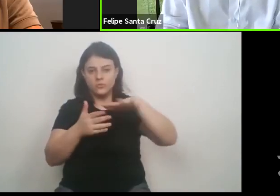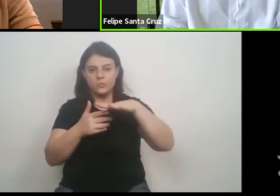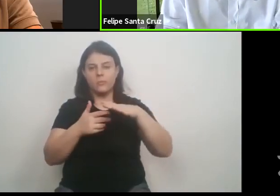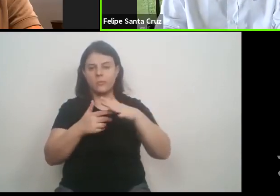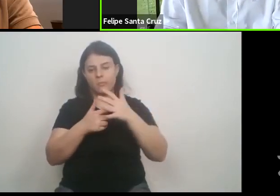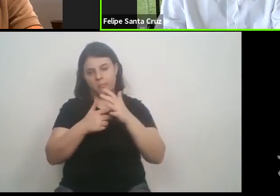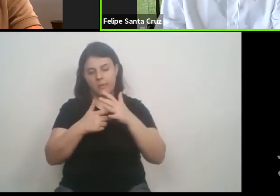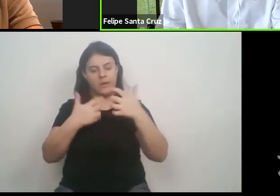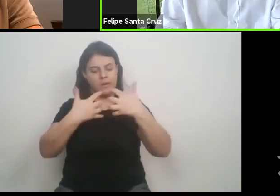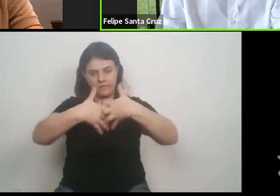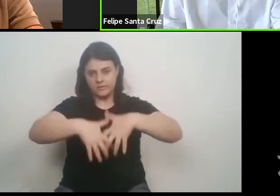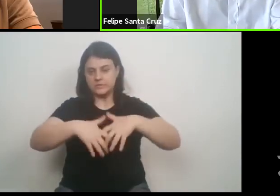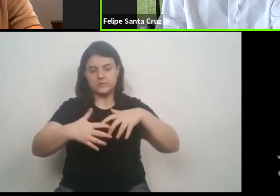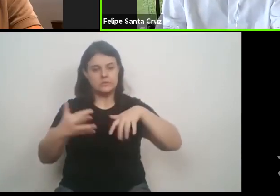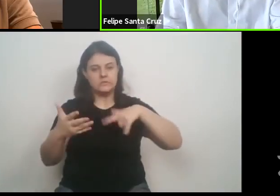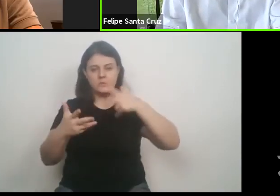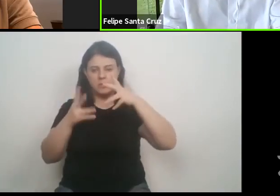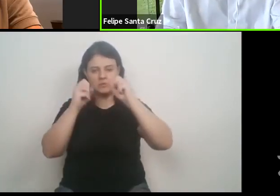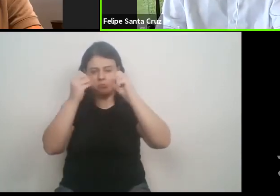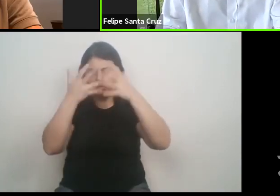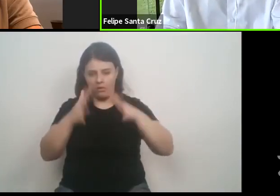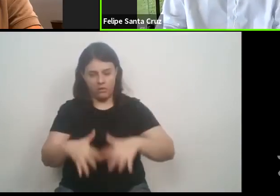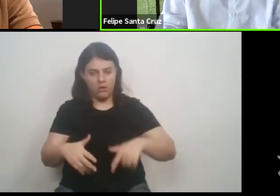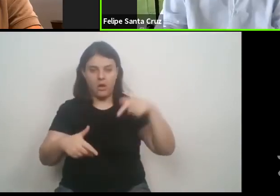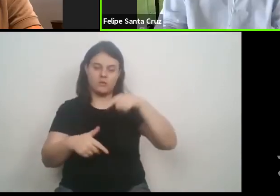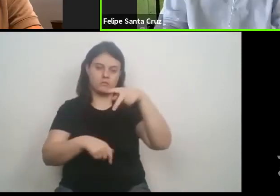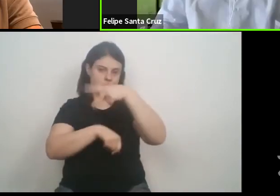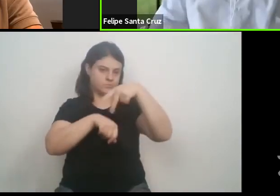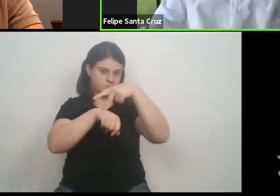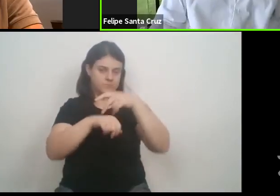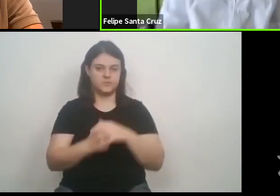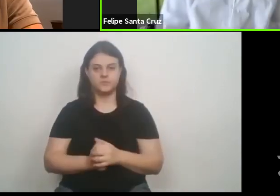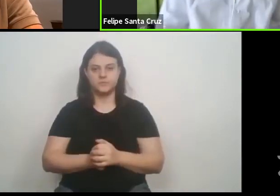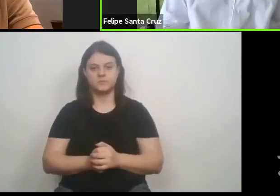de reputações que se criou no nosso país.